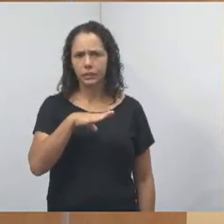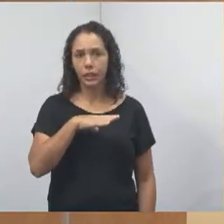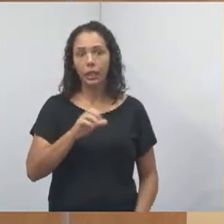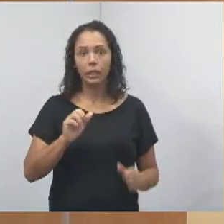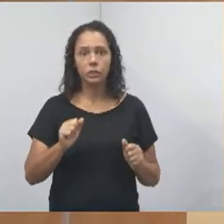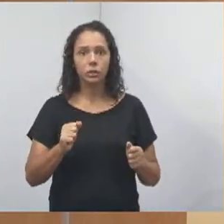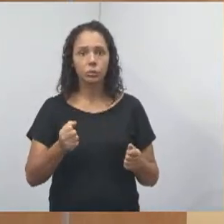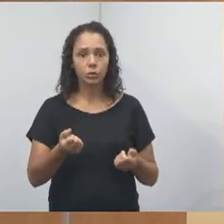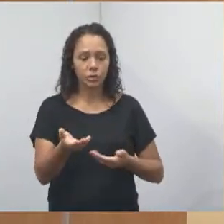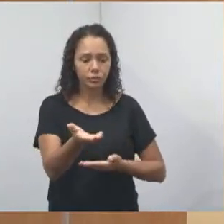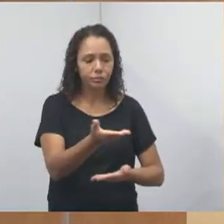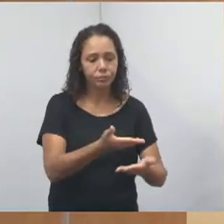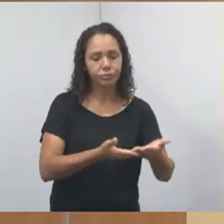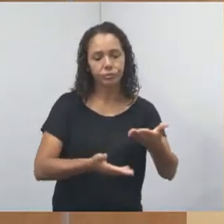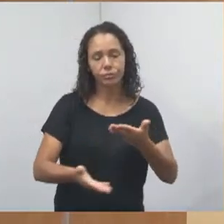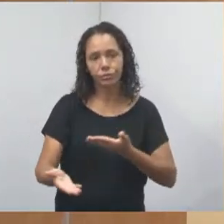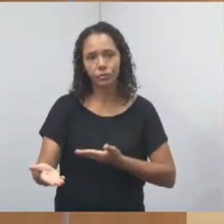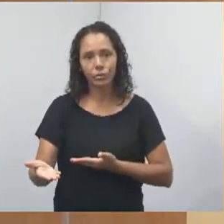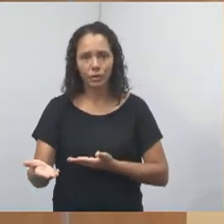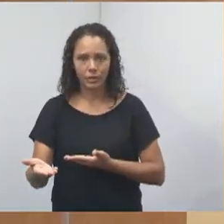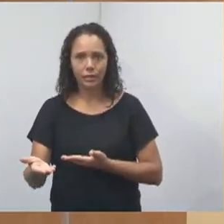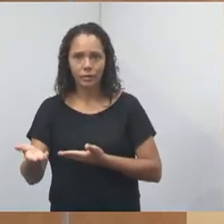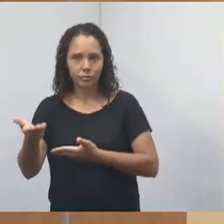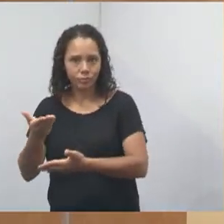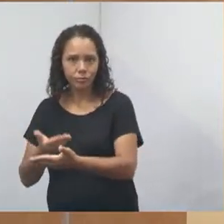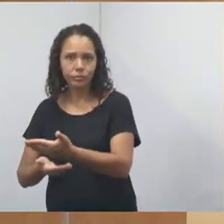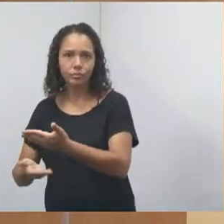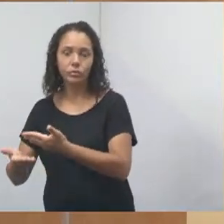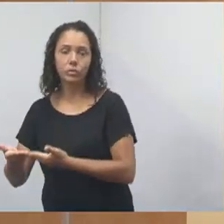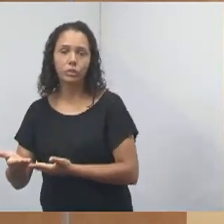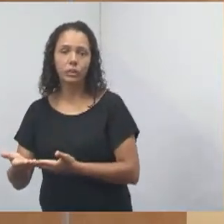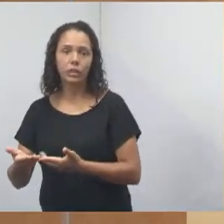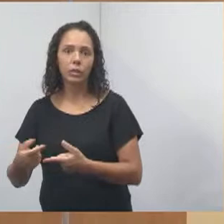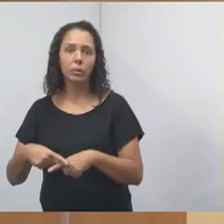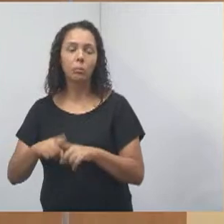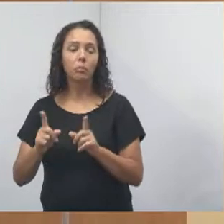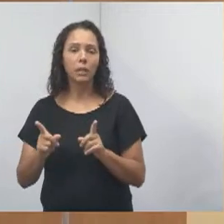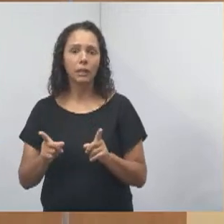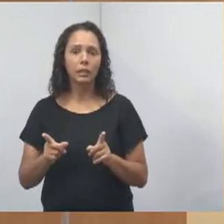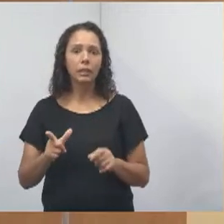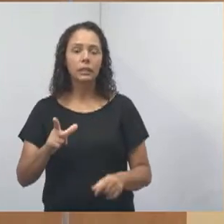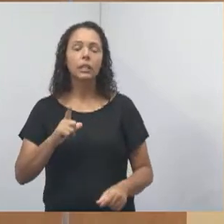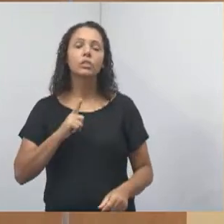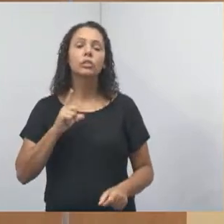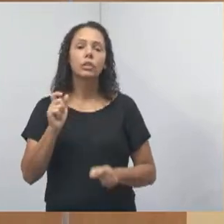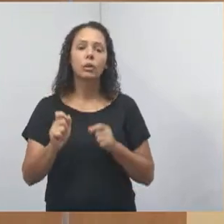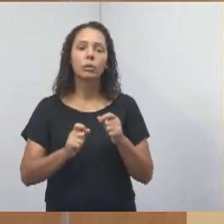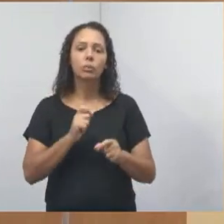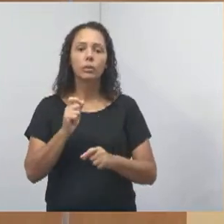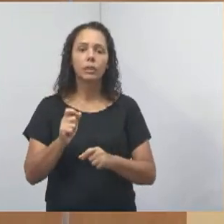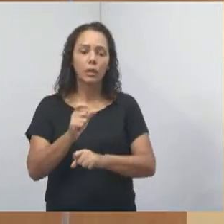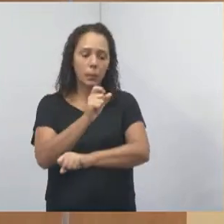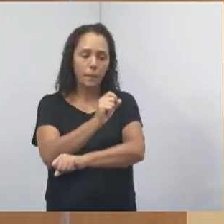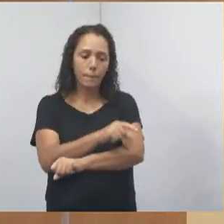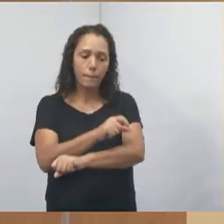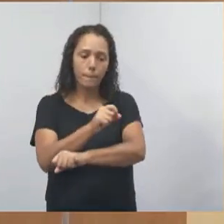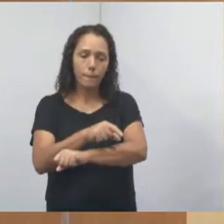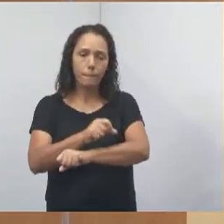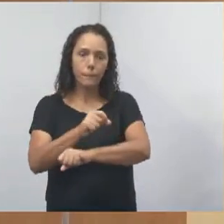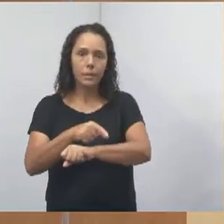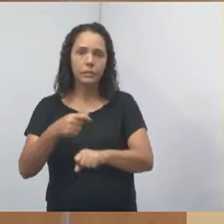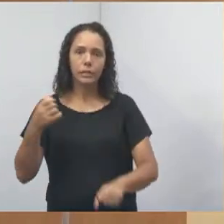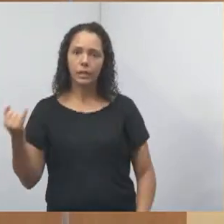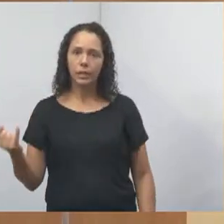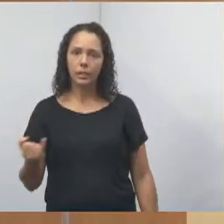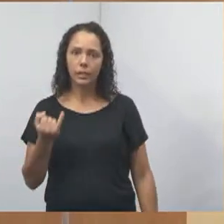trocar aquilo que se produzia, mas existia muito essa condição da sacralidade do alimento porque a maioria das